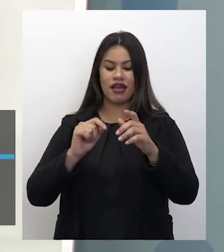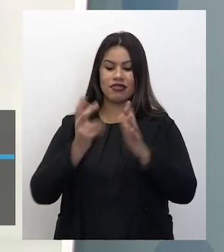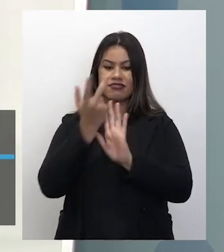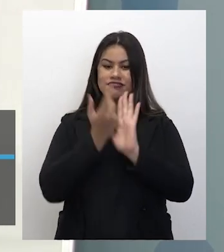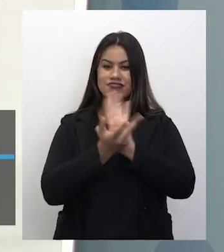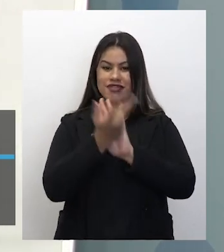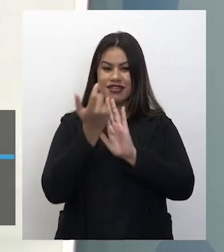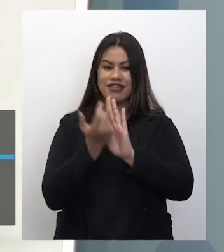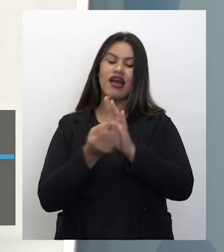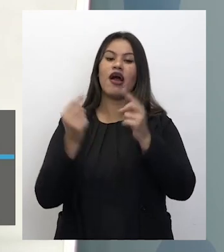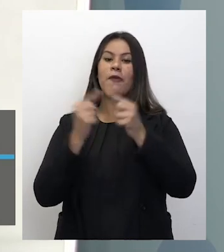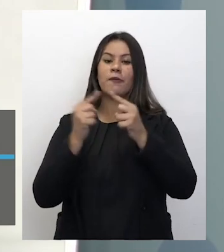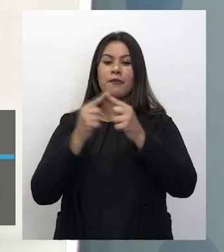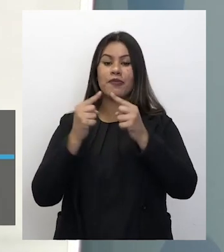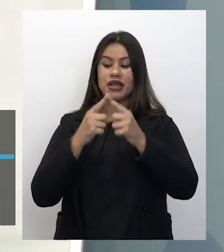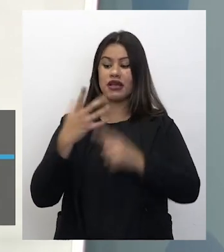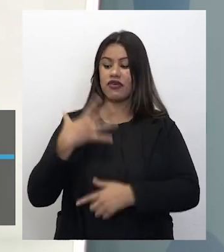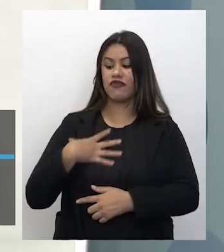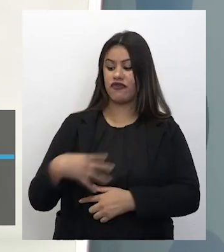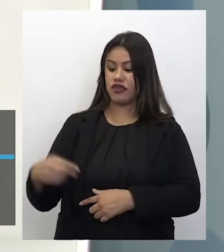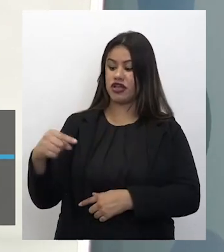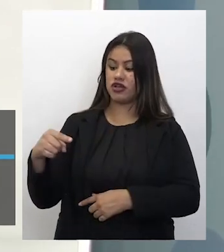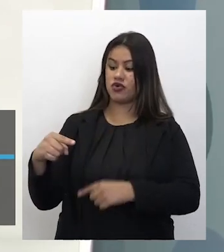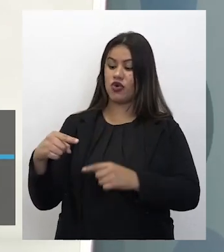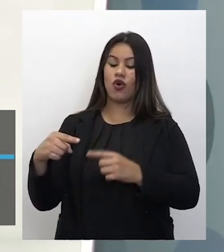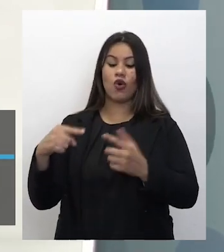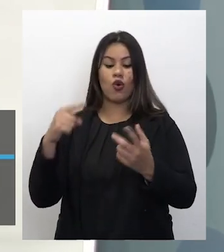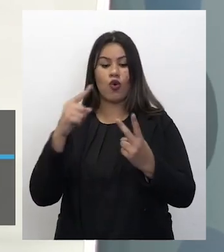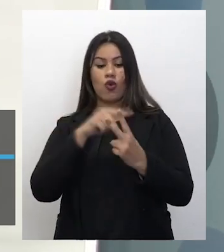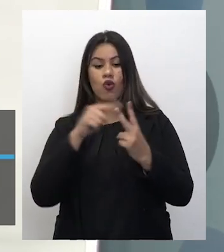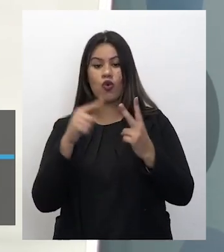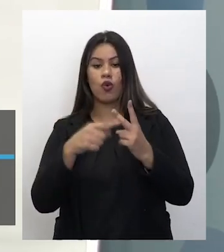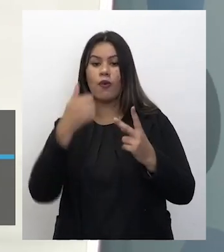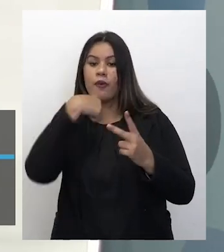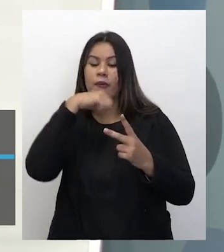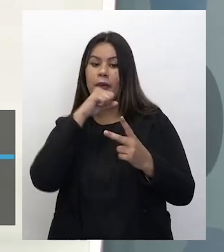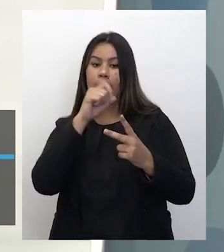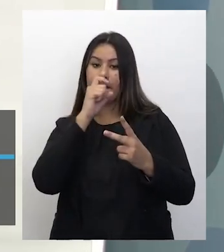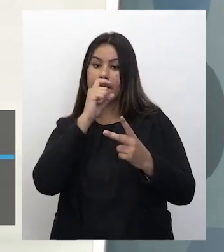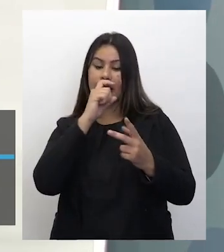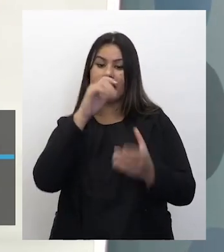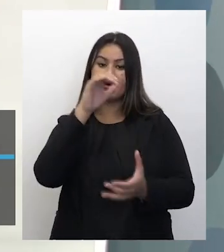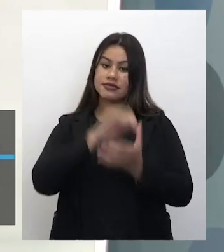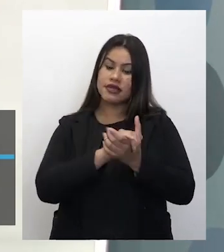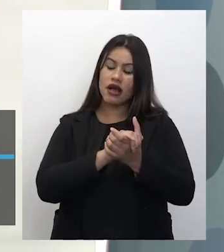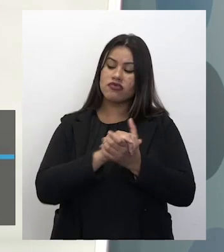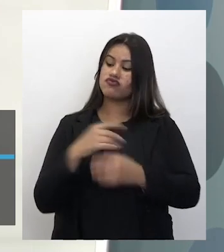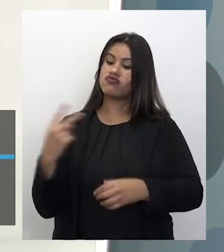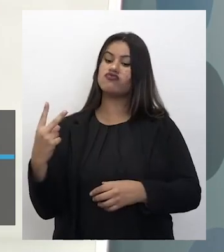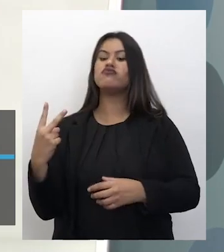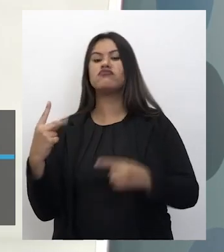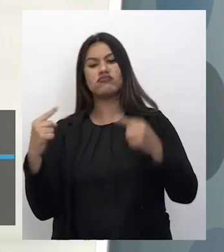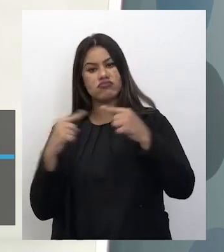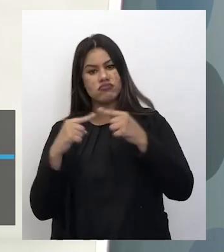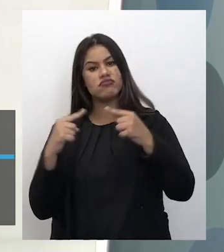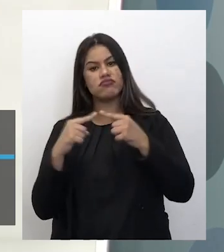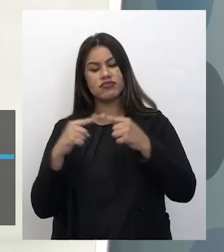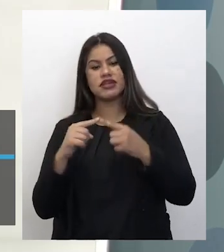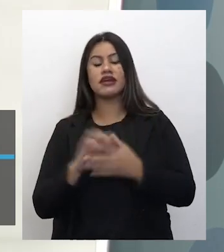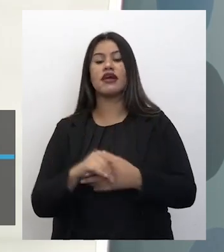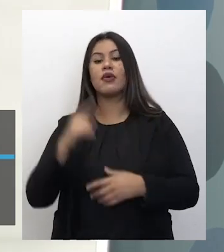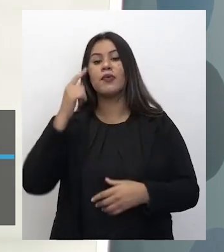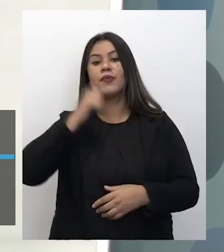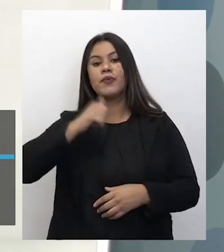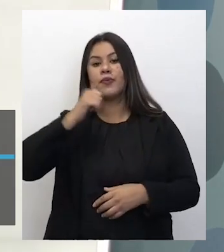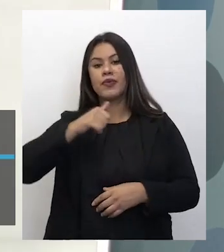casal, tá? Então você tinha que ver o seguinte, a Gabriela, né, falou muito bem que tem muitos emparelhados com a mãe, e